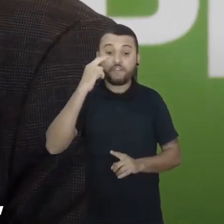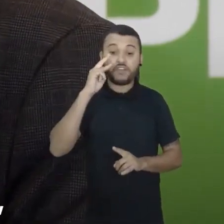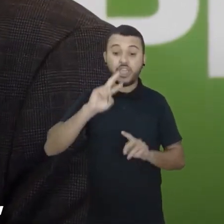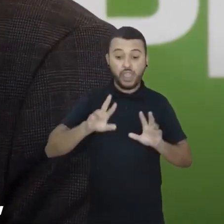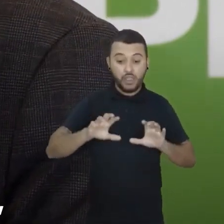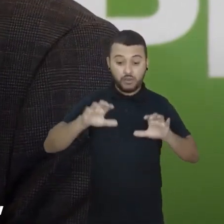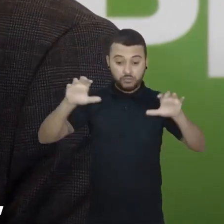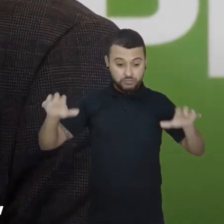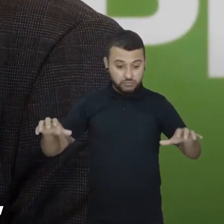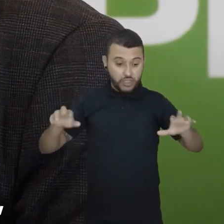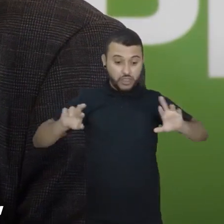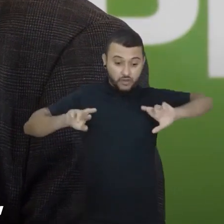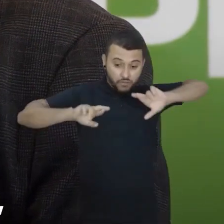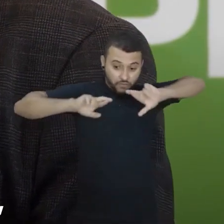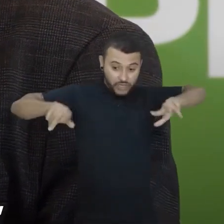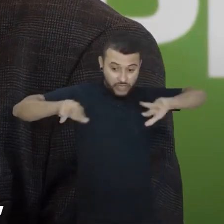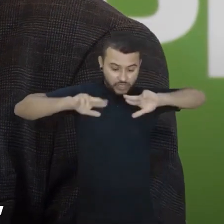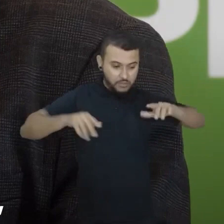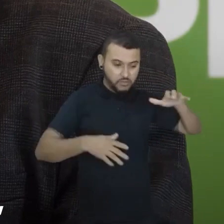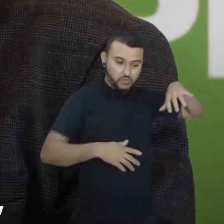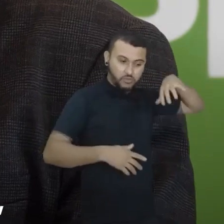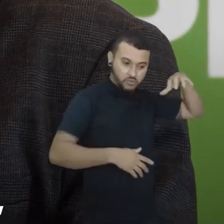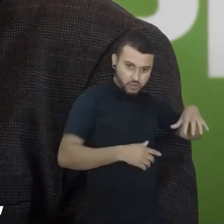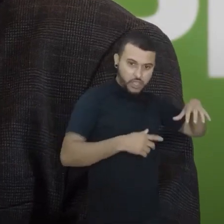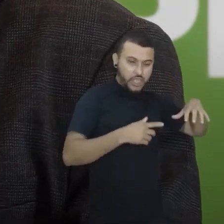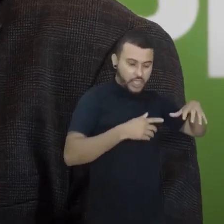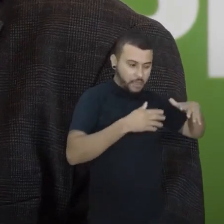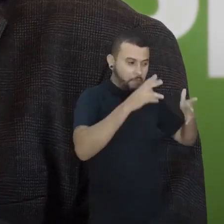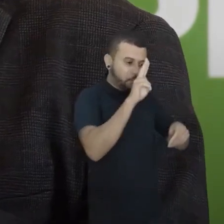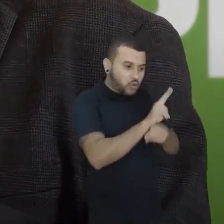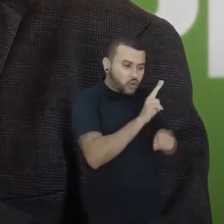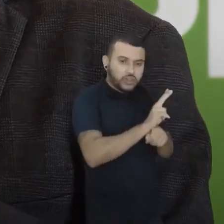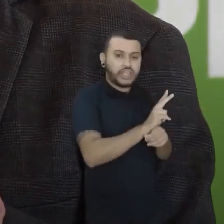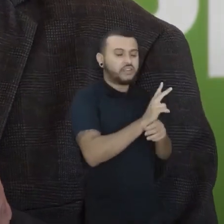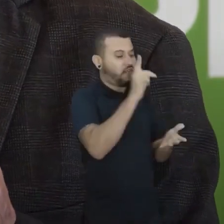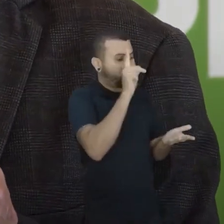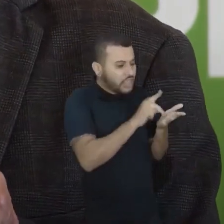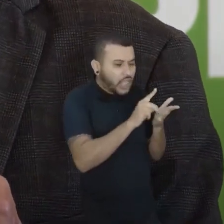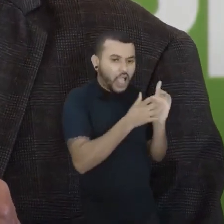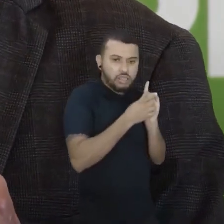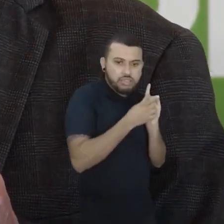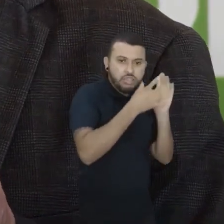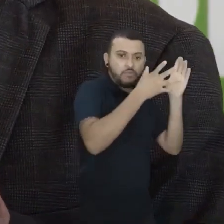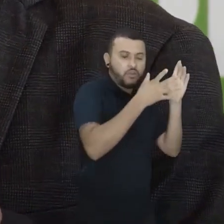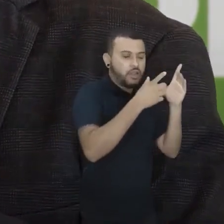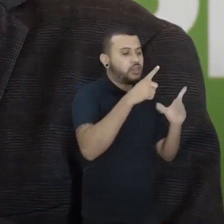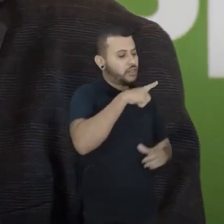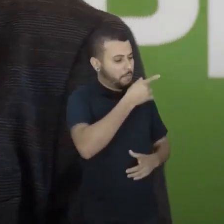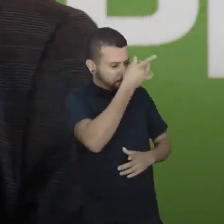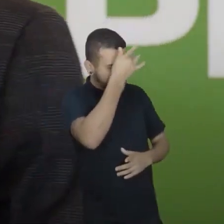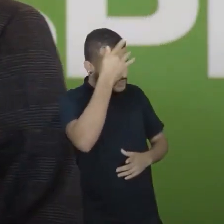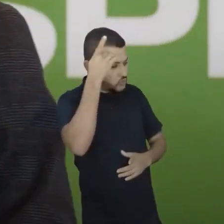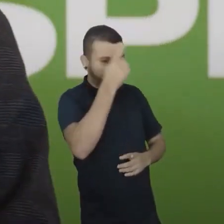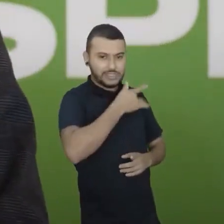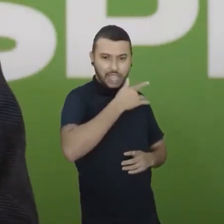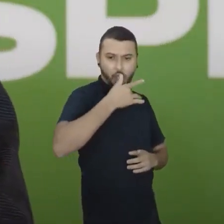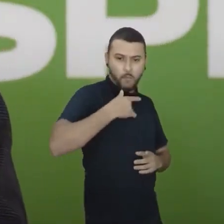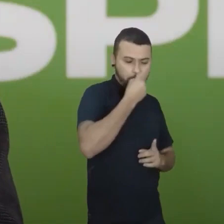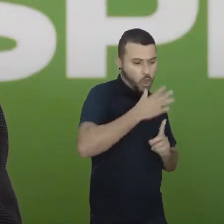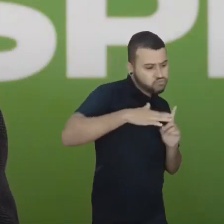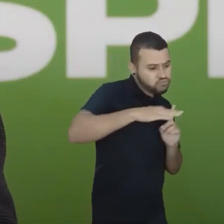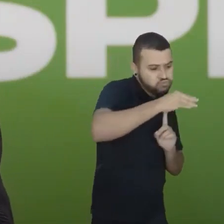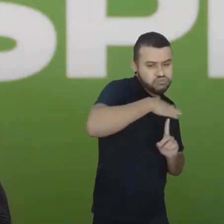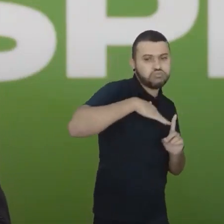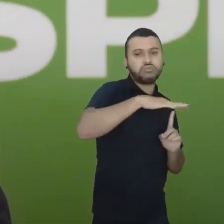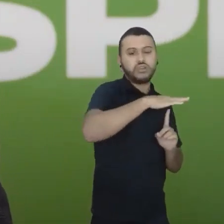nossa candidatura, que defende a verdade e a democracia, que defende um estado de bem-estar social, que defende a participação efetiva